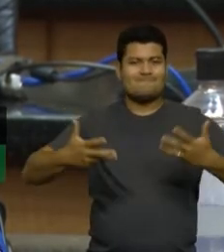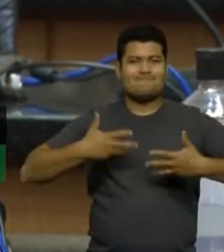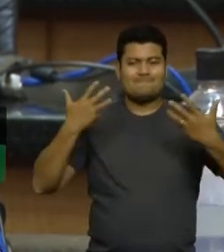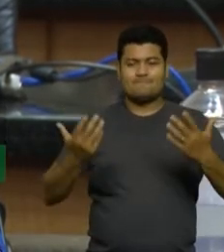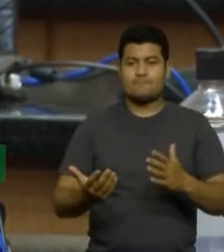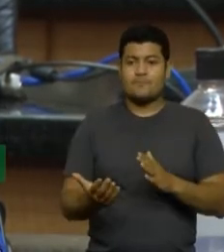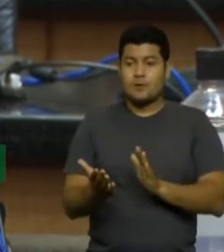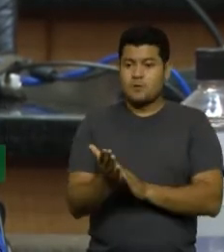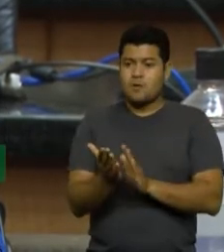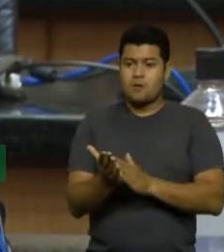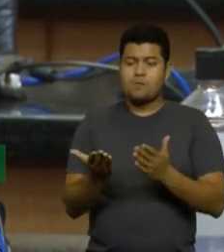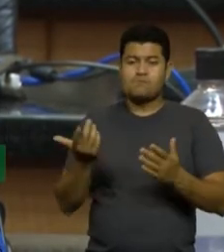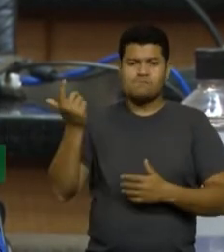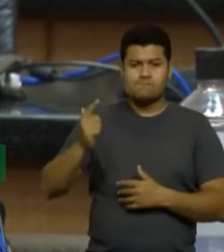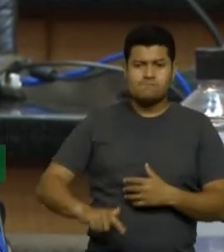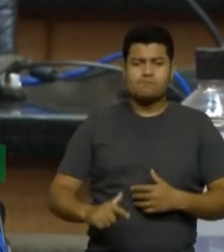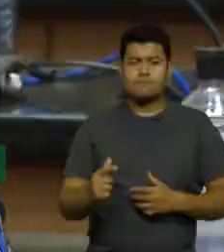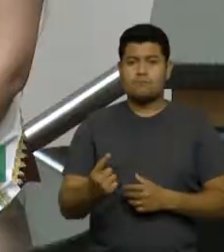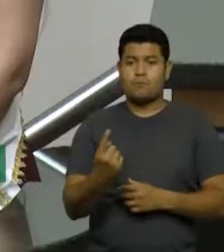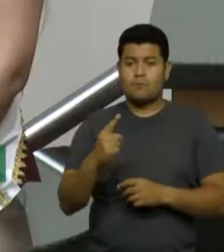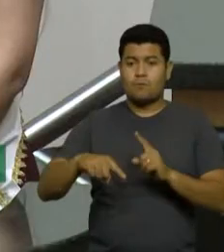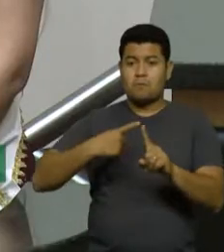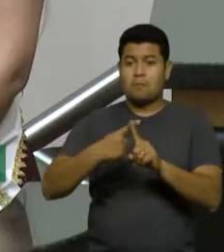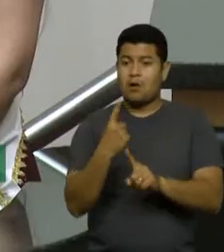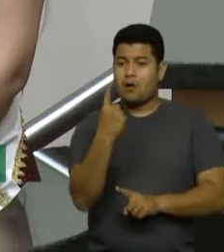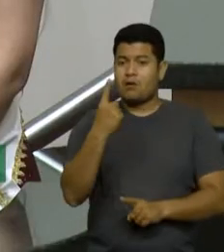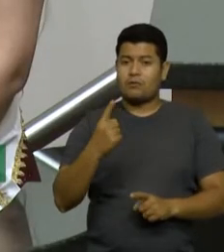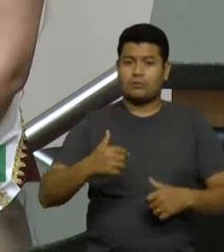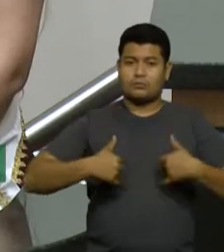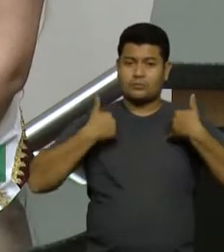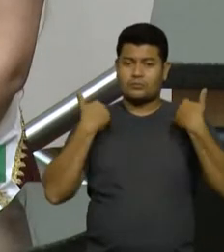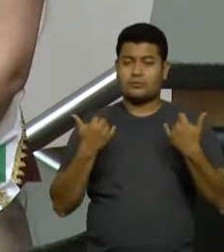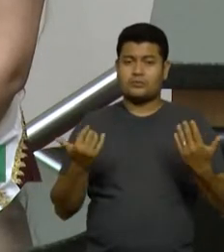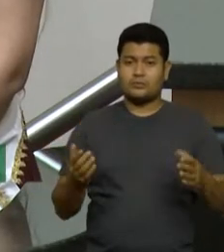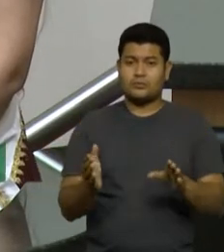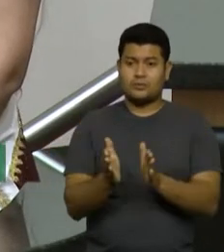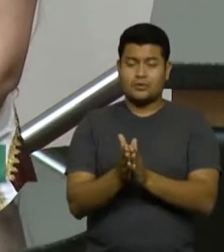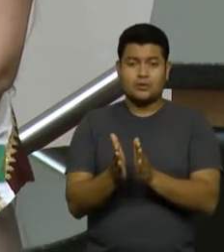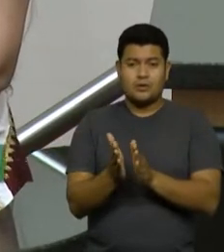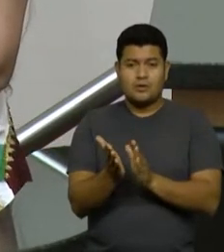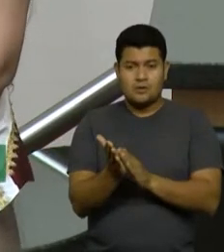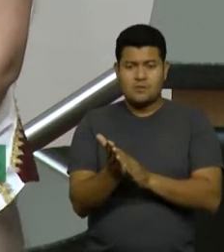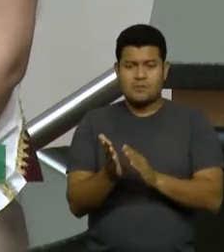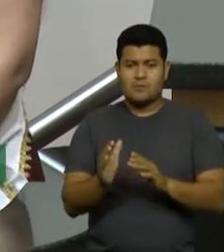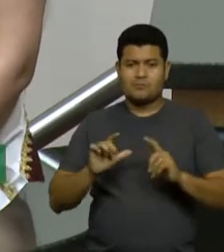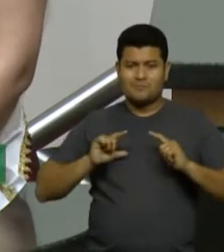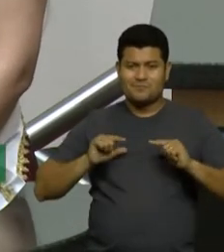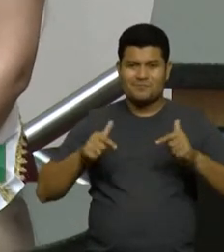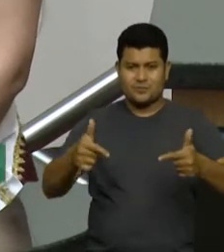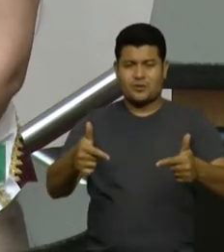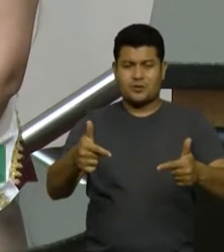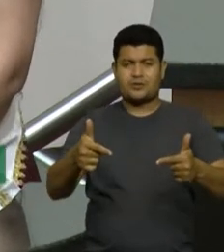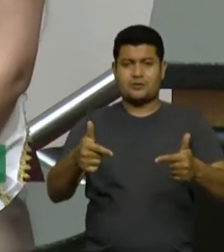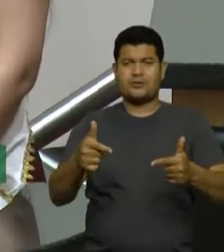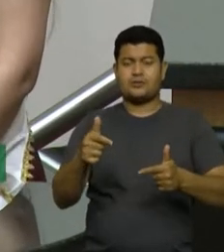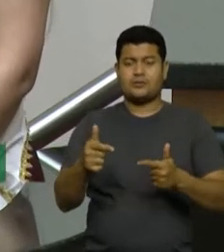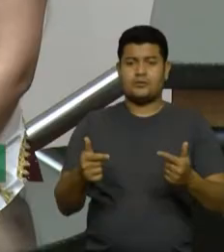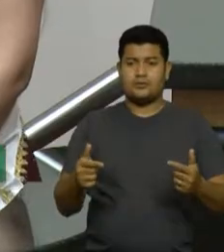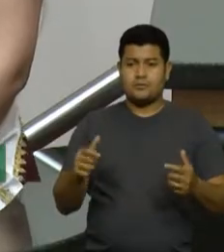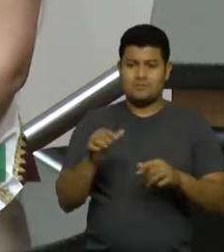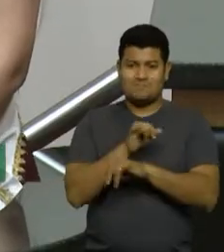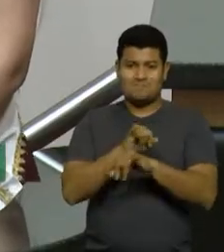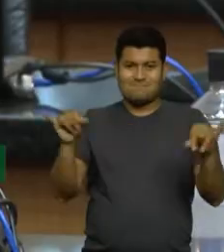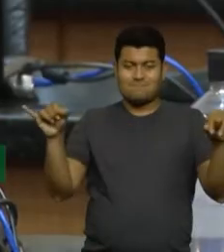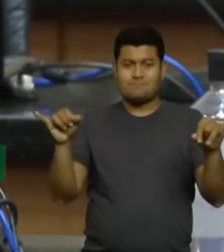aniversário, parabenizar também pela iniciativa de estar promovendo esse grandioso evento que